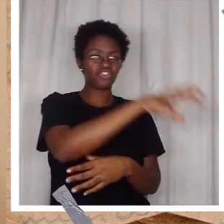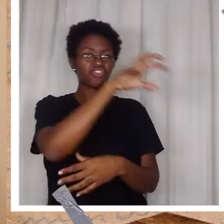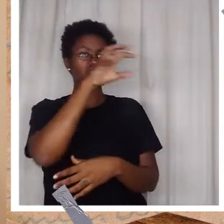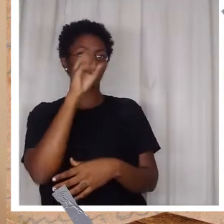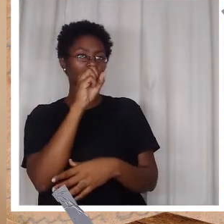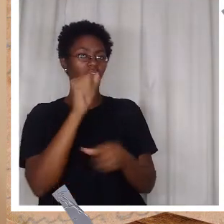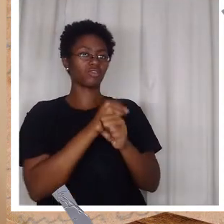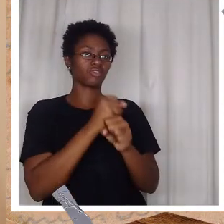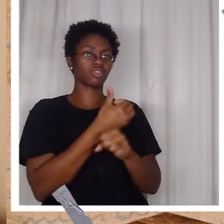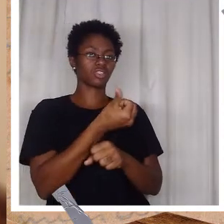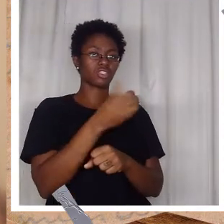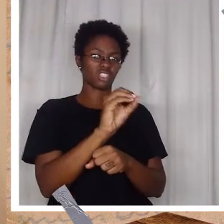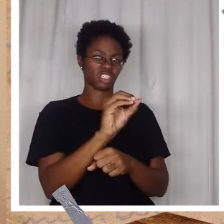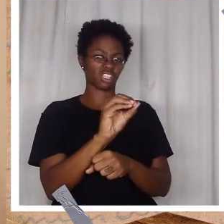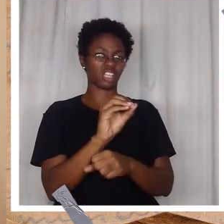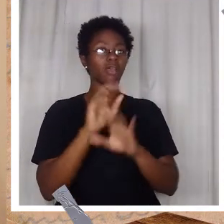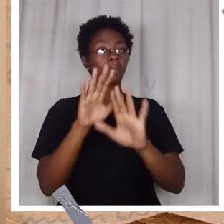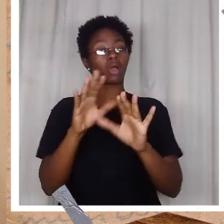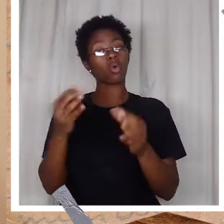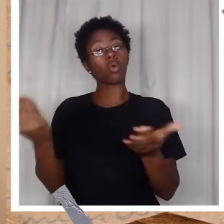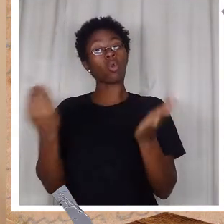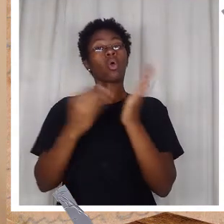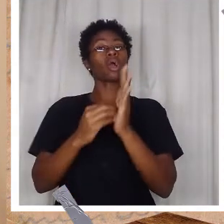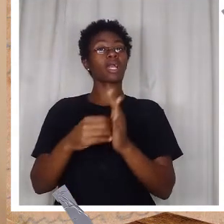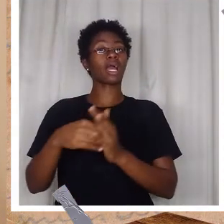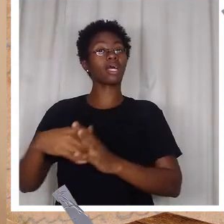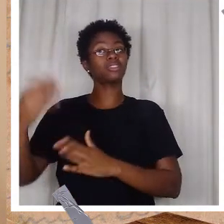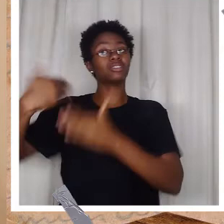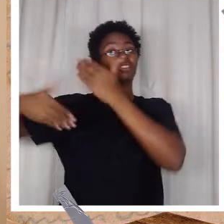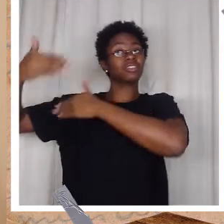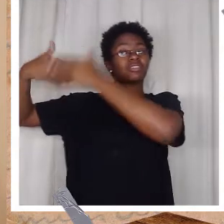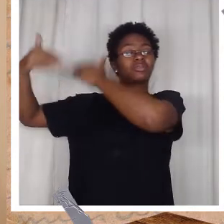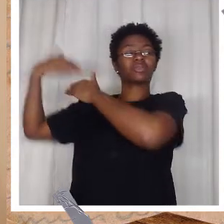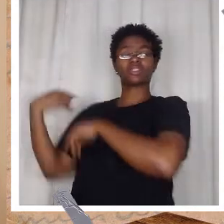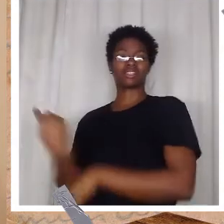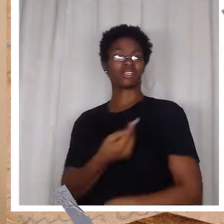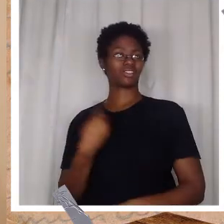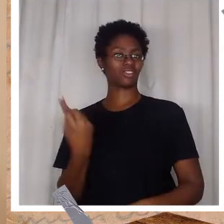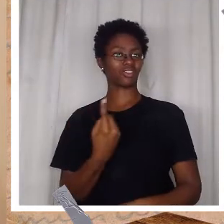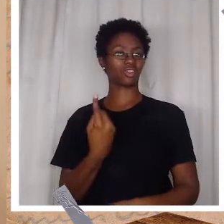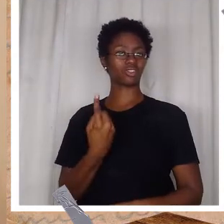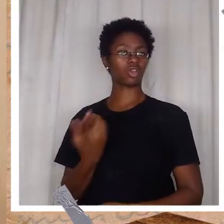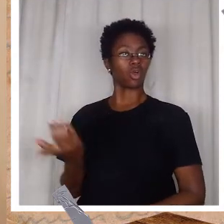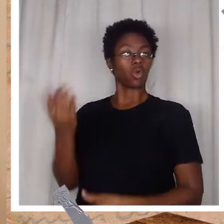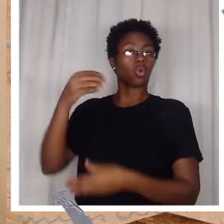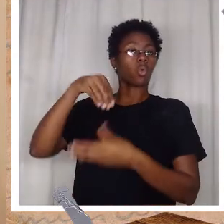tentar colocá-la na nossa ancestralidade. Seria inseri-la